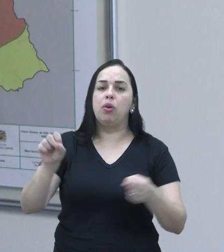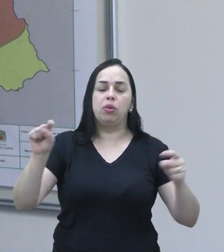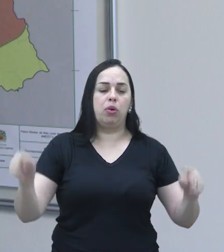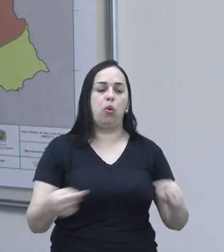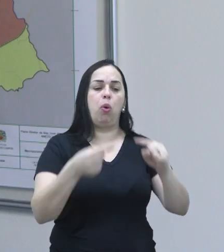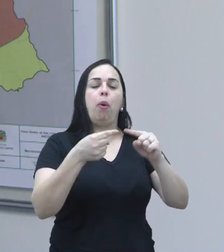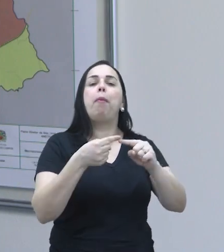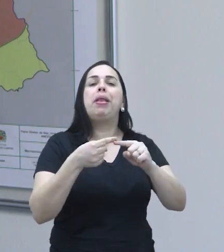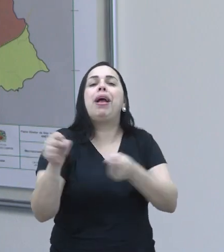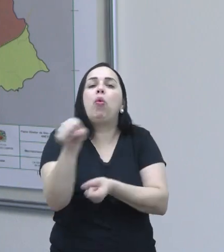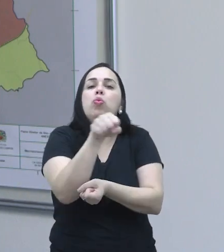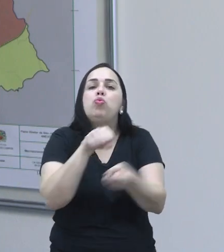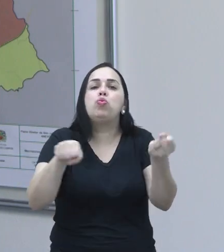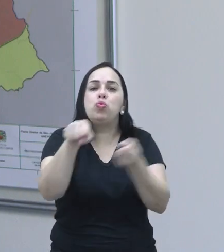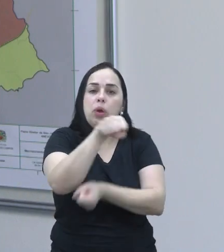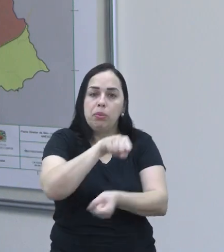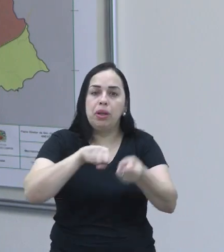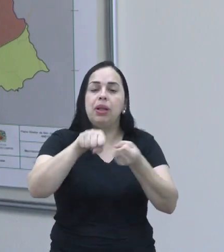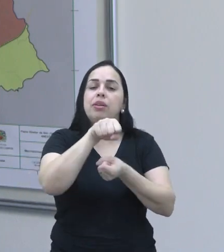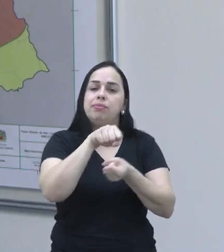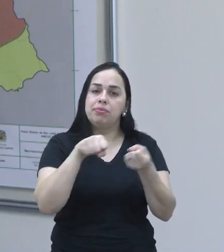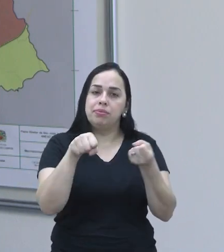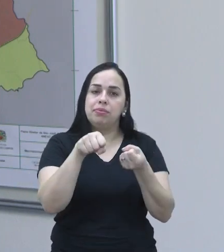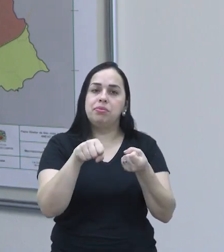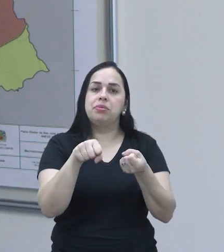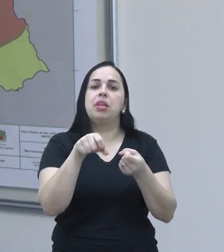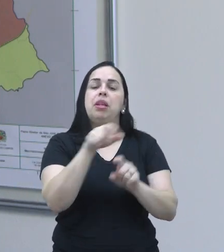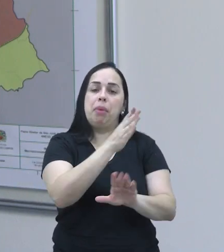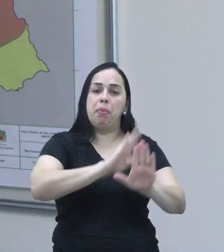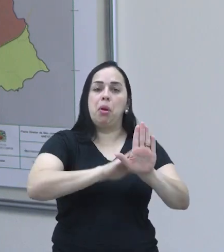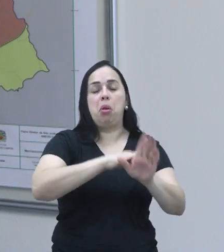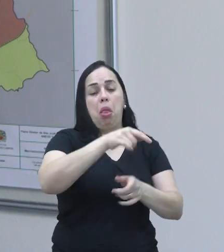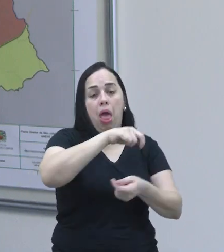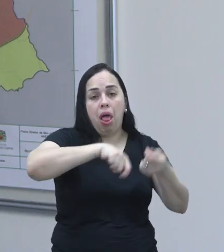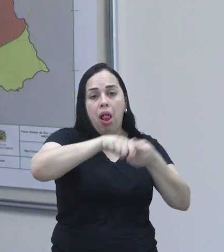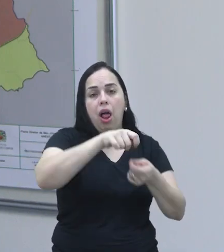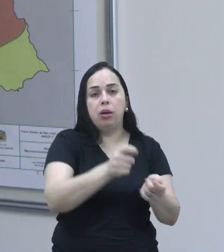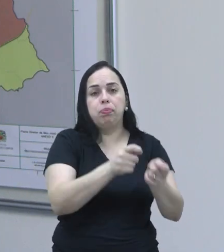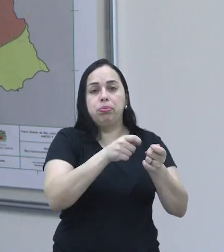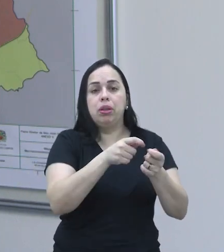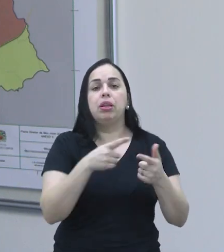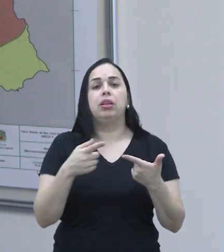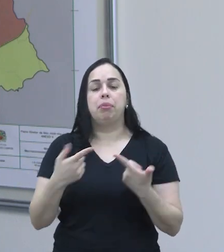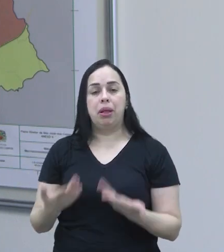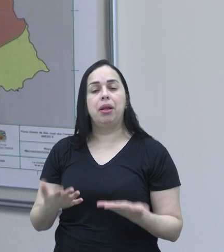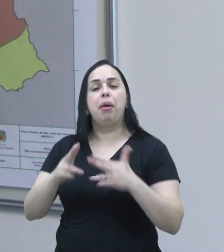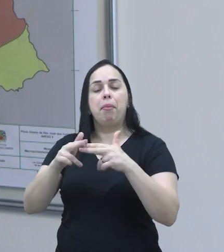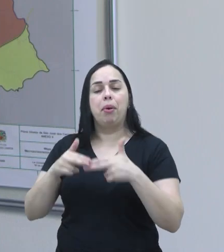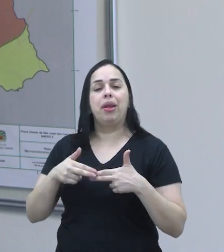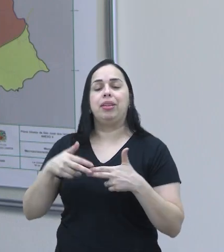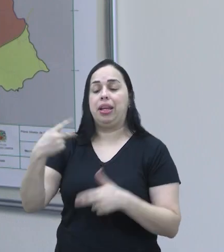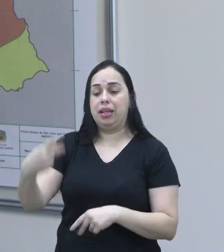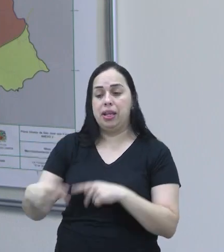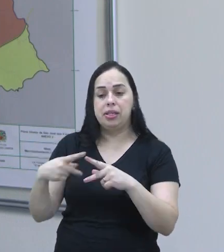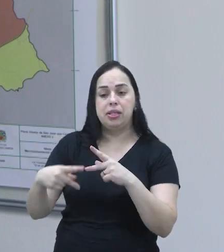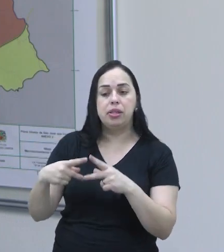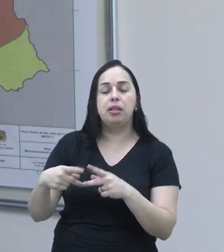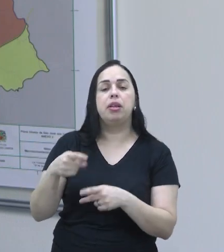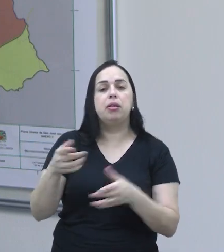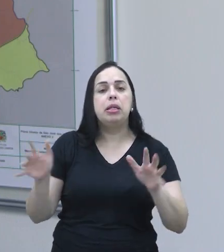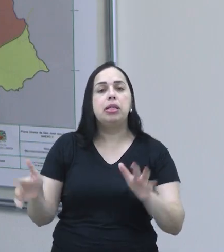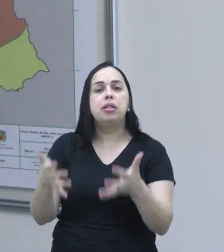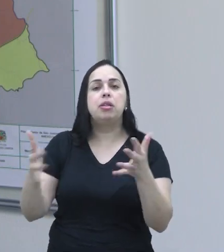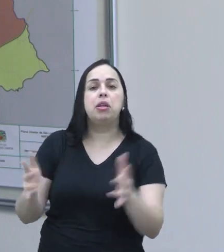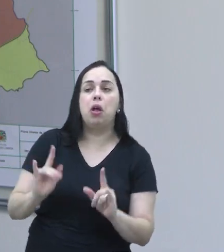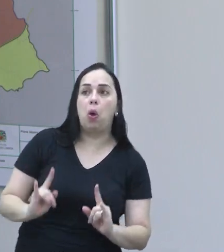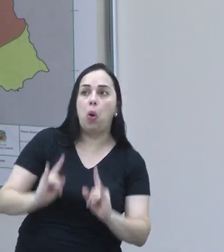do Green Building, da construção verde, que tem muito sobre economia de água. Então, São José